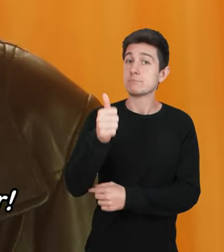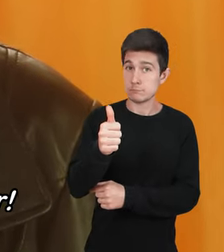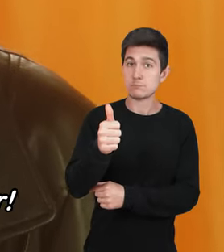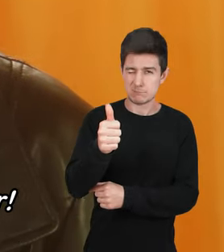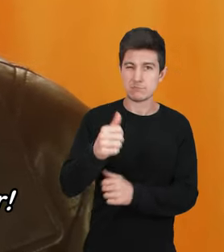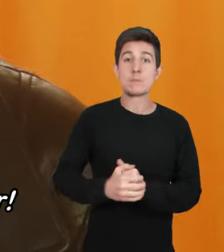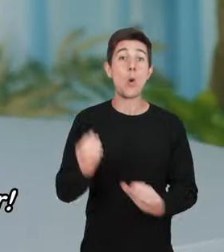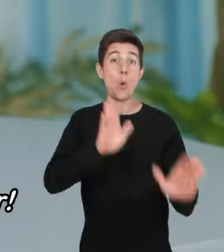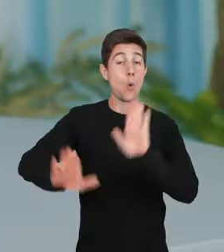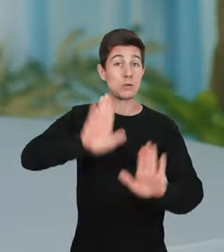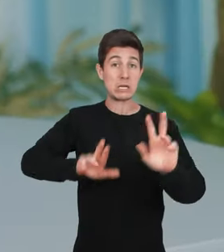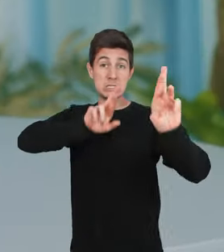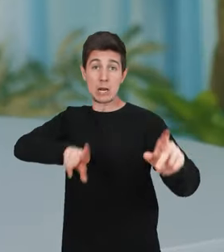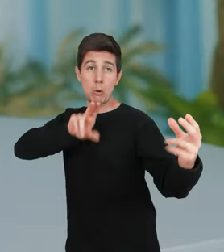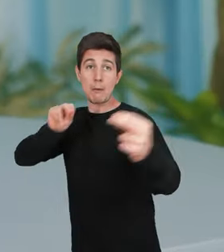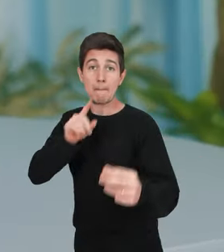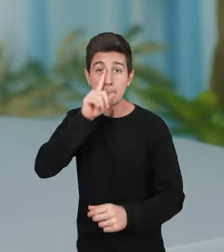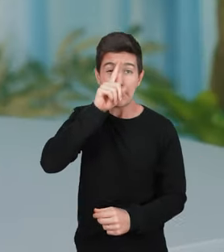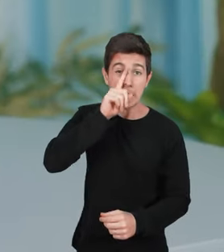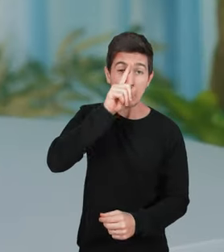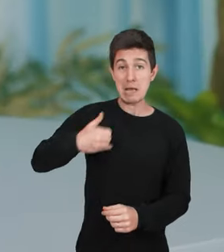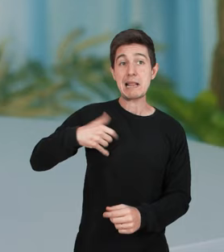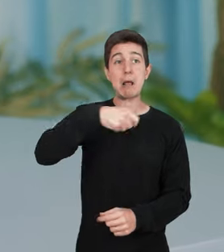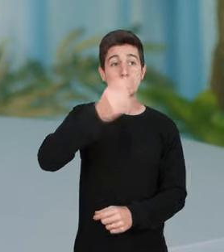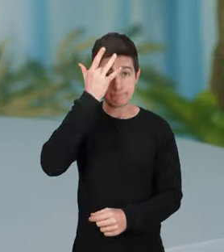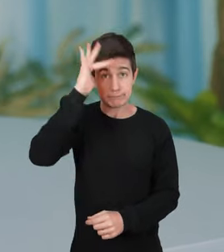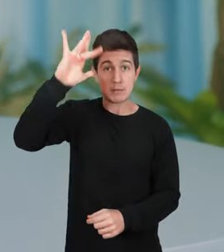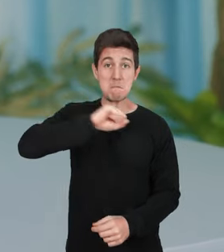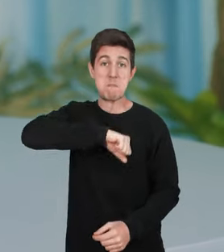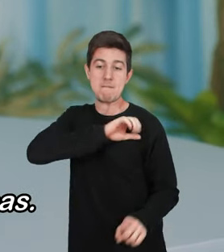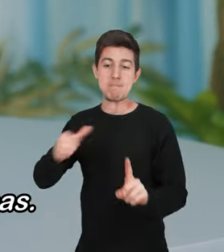a mamãe se você não contar. Cuidado, conversar com estranhos pode ser perigoso.